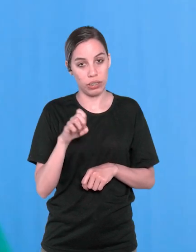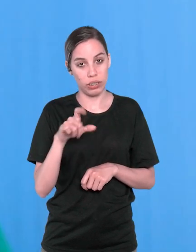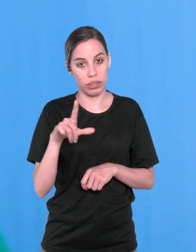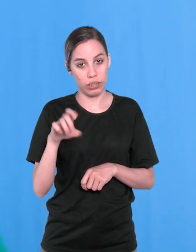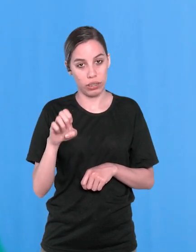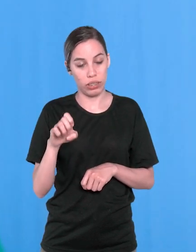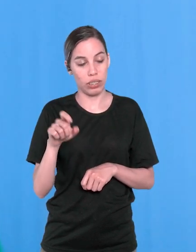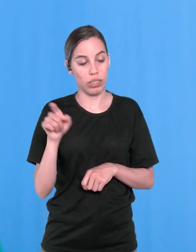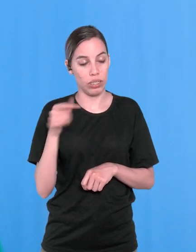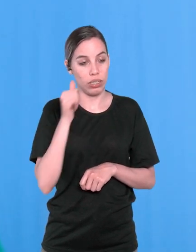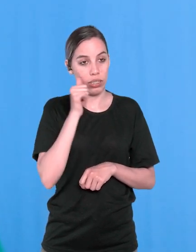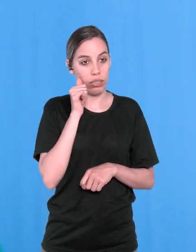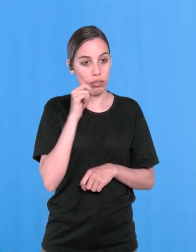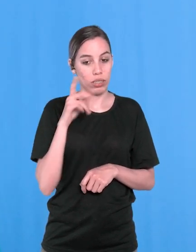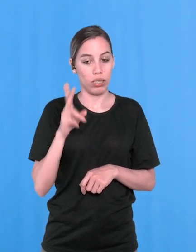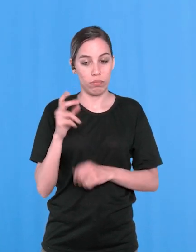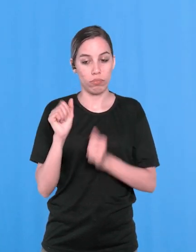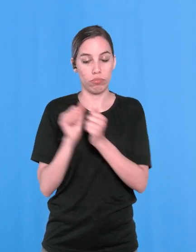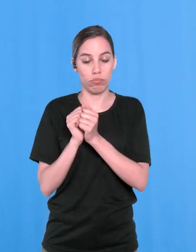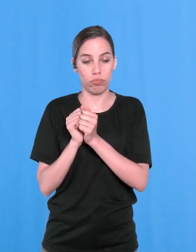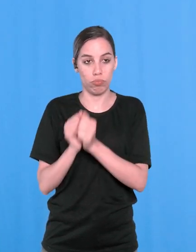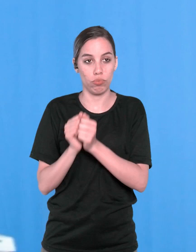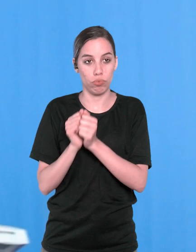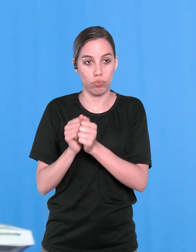bem ligada, né?